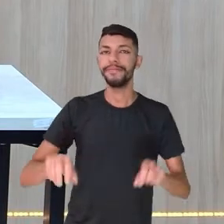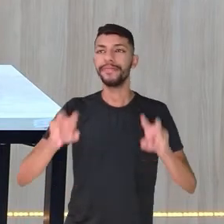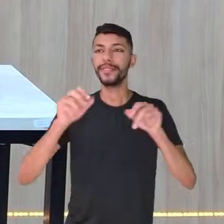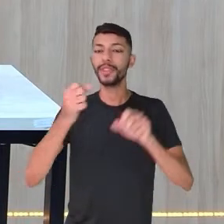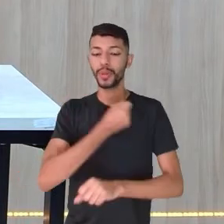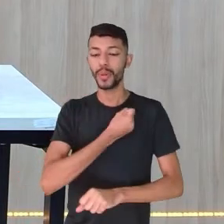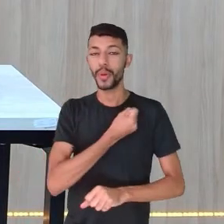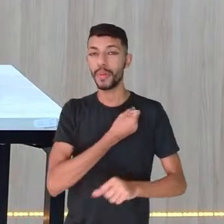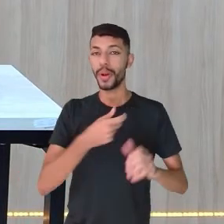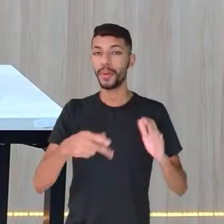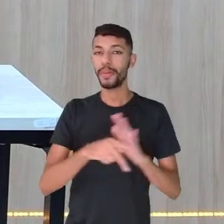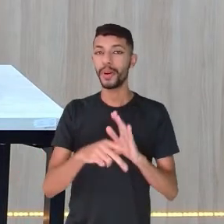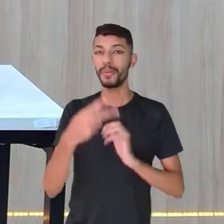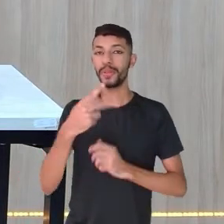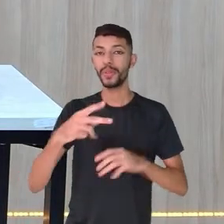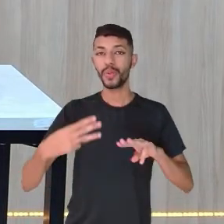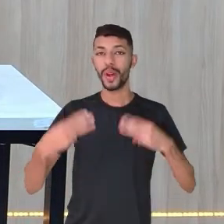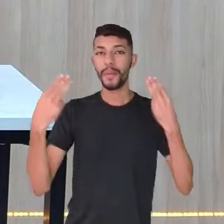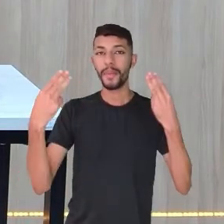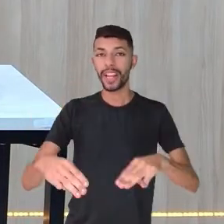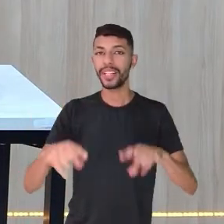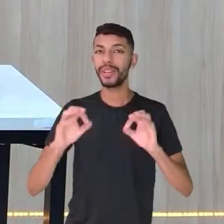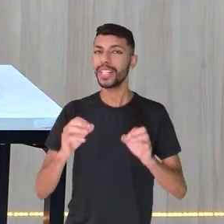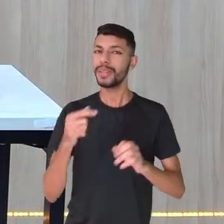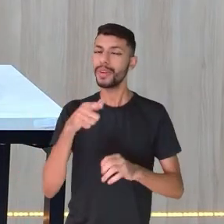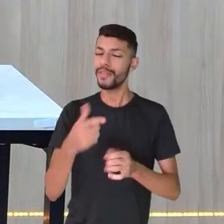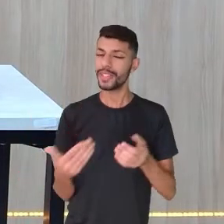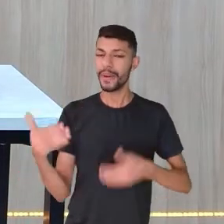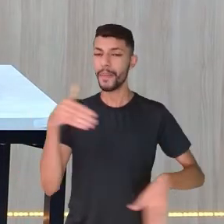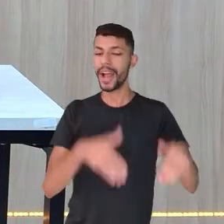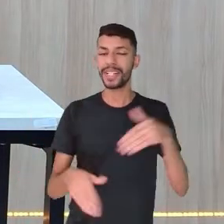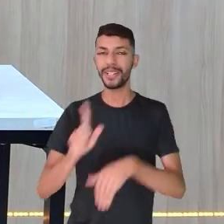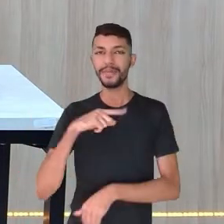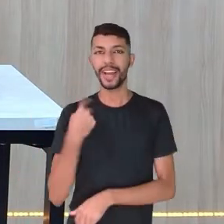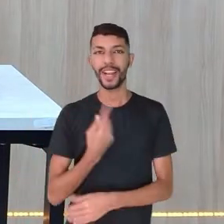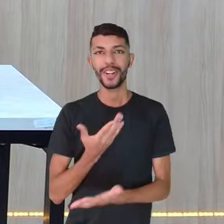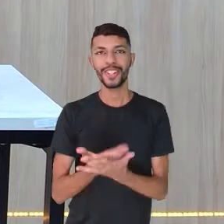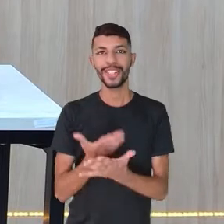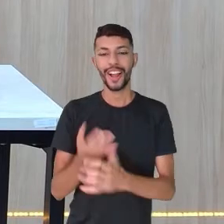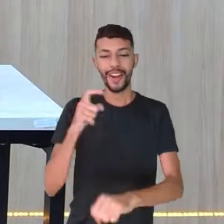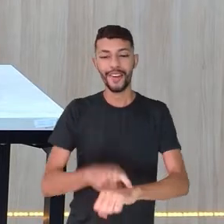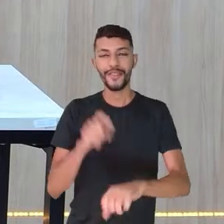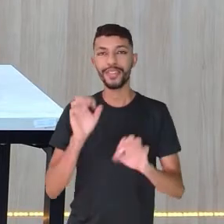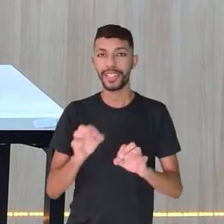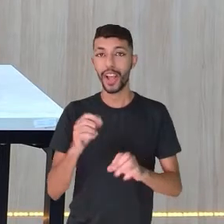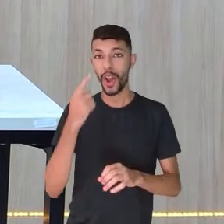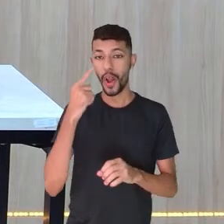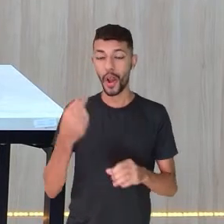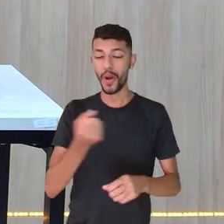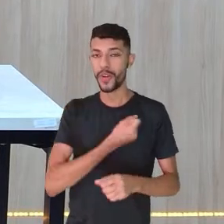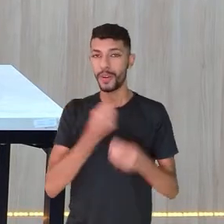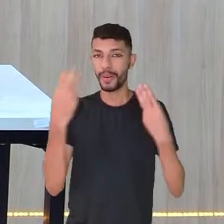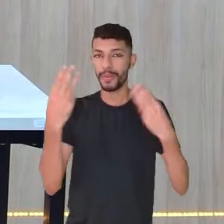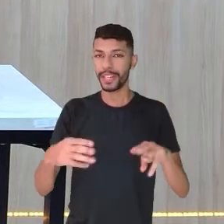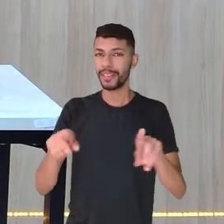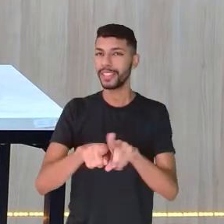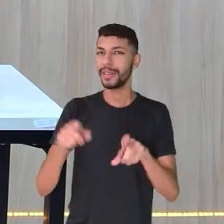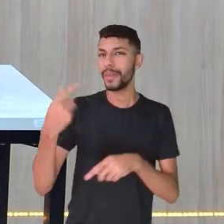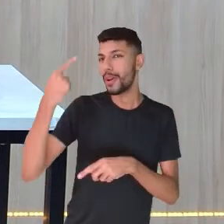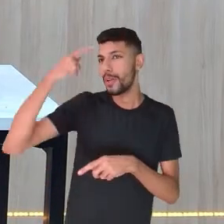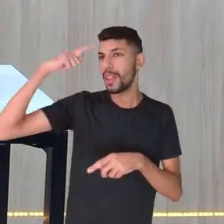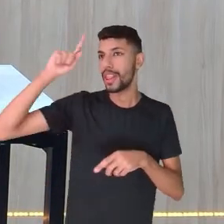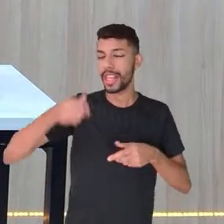número da matrícula de vocês, pessoal, para entrar na nossa aula ao vivo. Com a matrícula e a data de nascimento de vocês, vocês